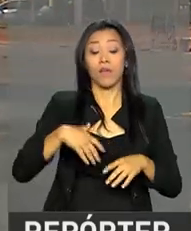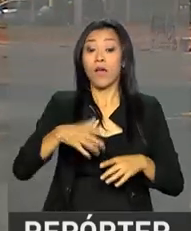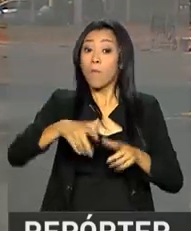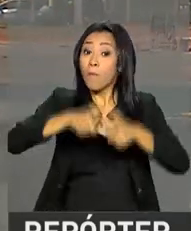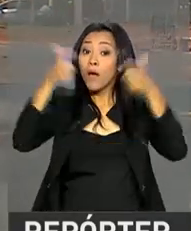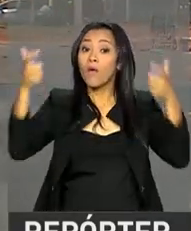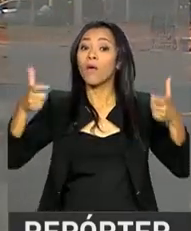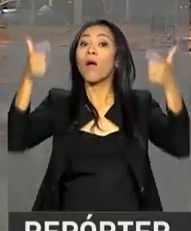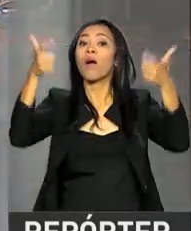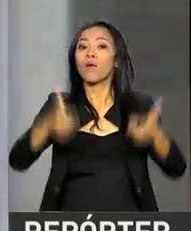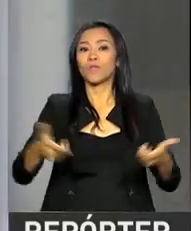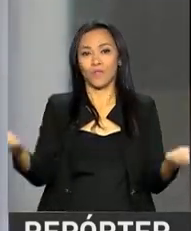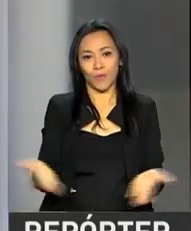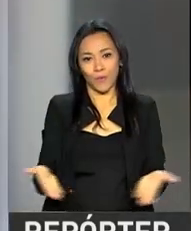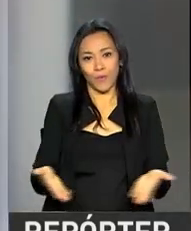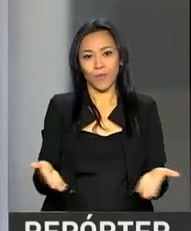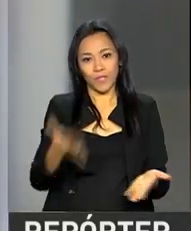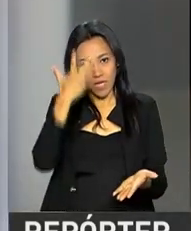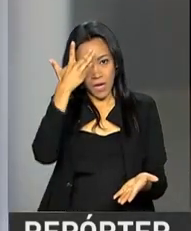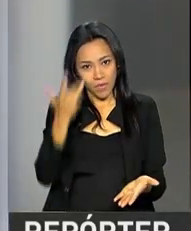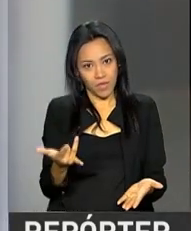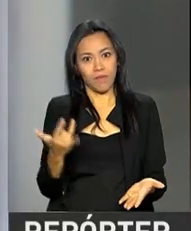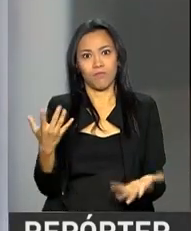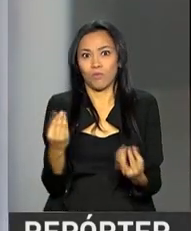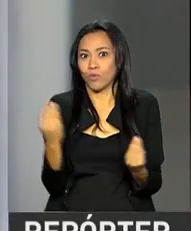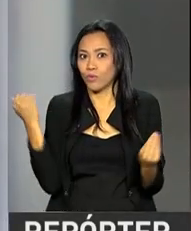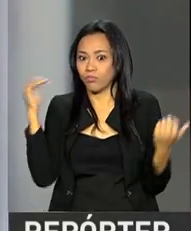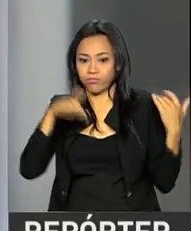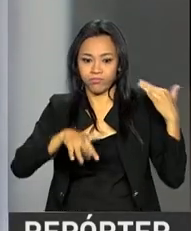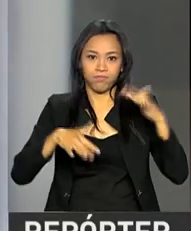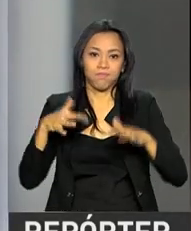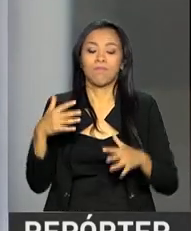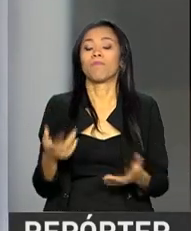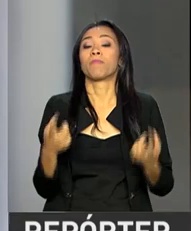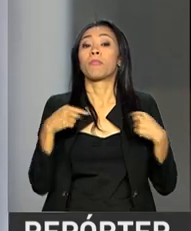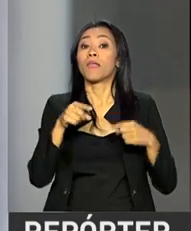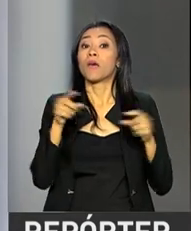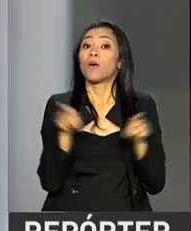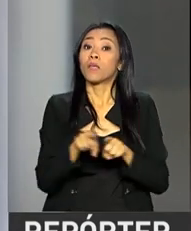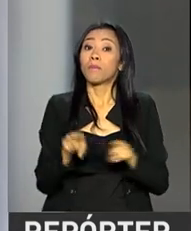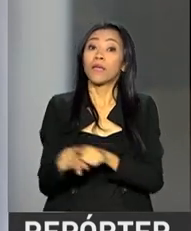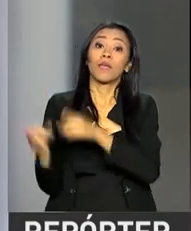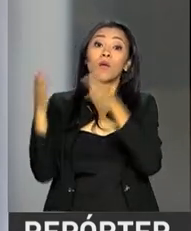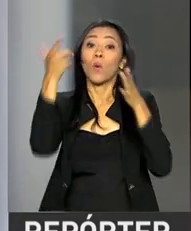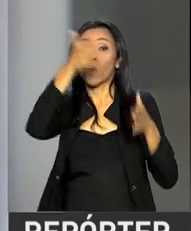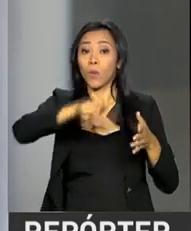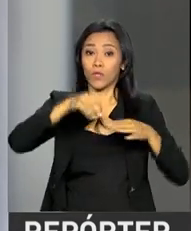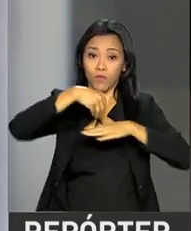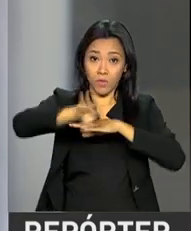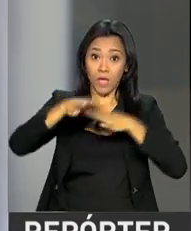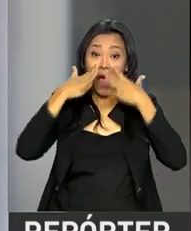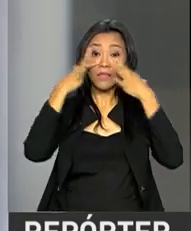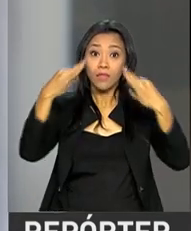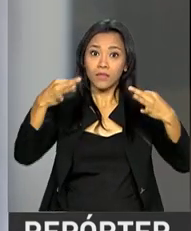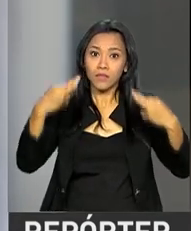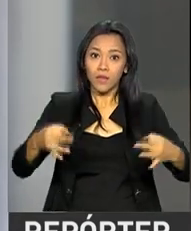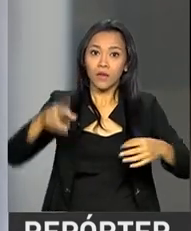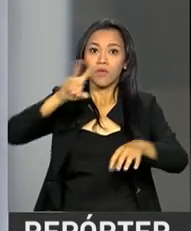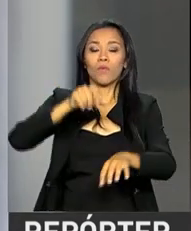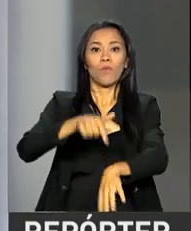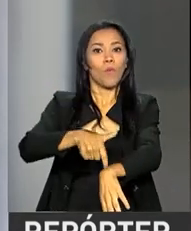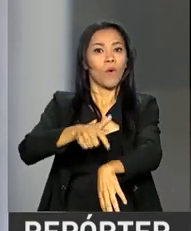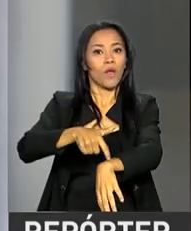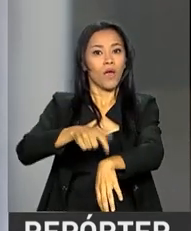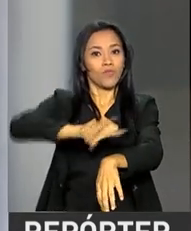hoje e amanhã e quem for viajar deve ficar atento com a mudança de horário o horário de verão vai mudar neste